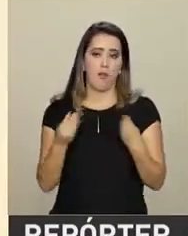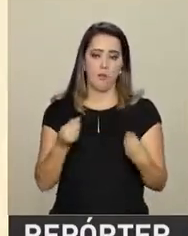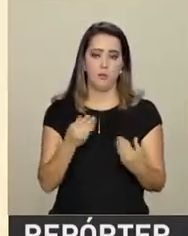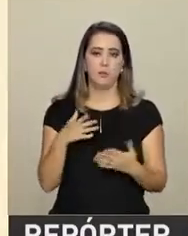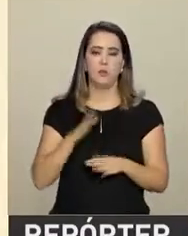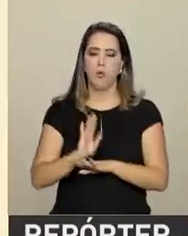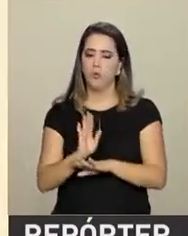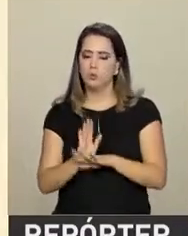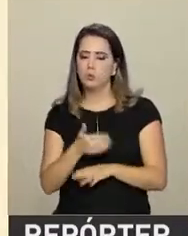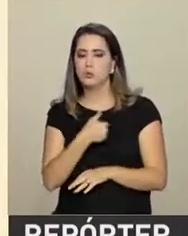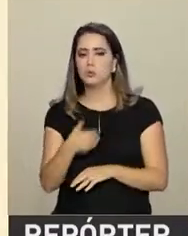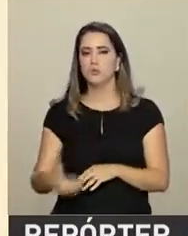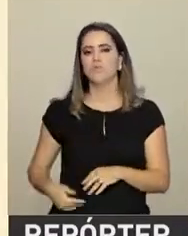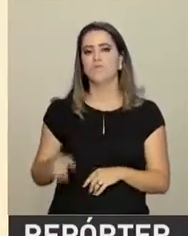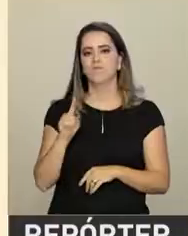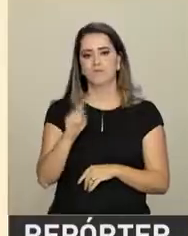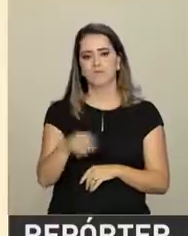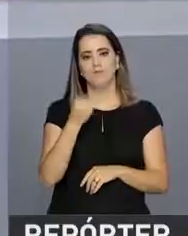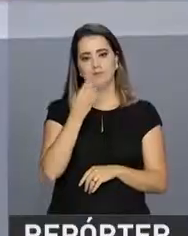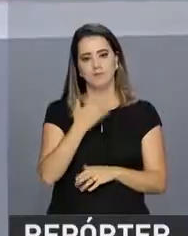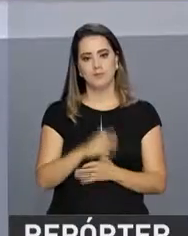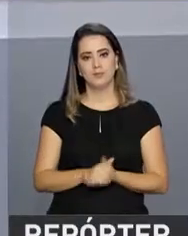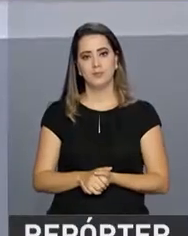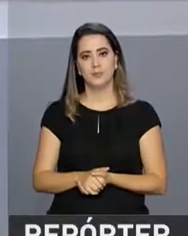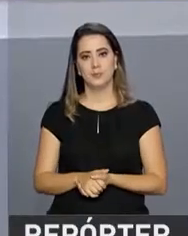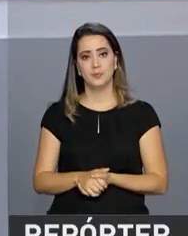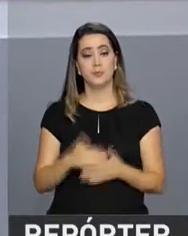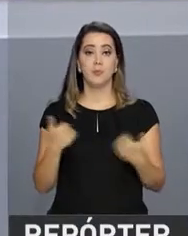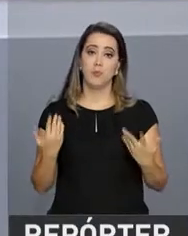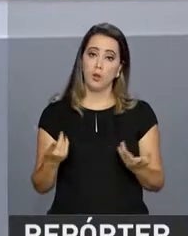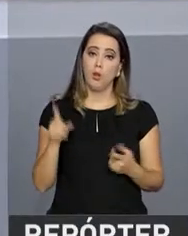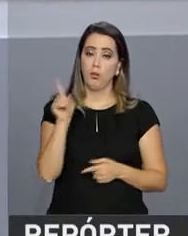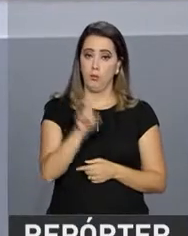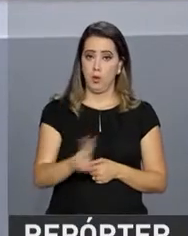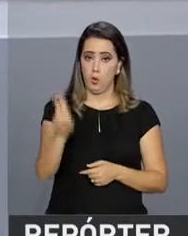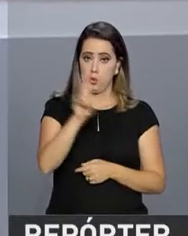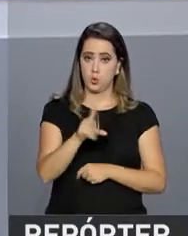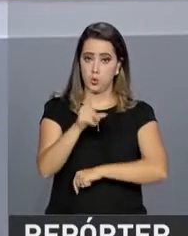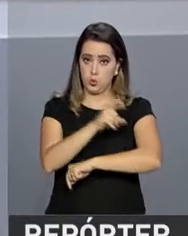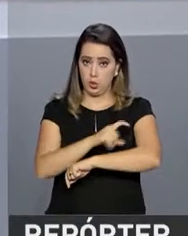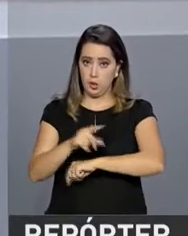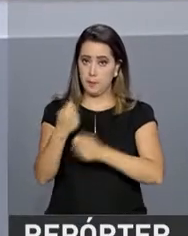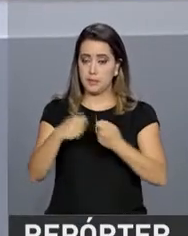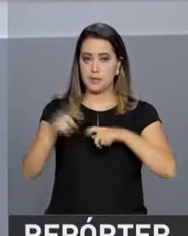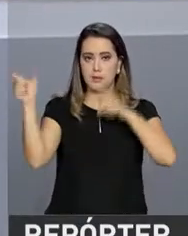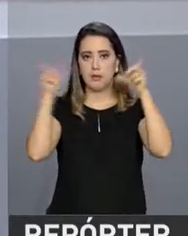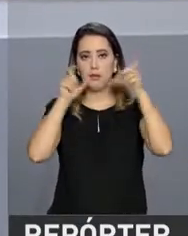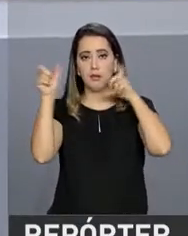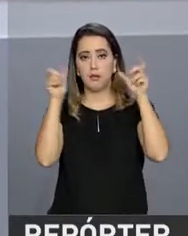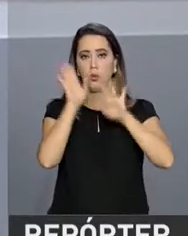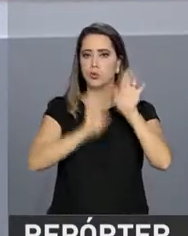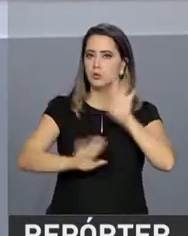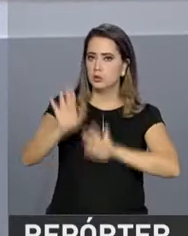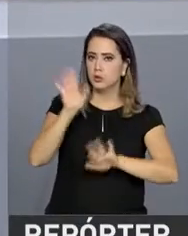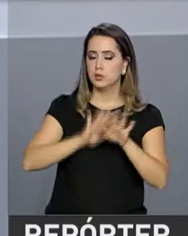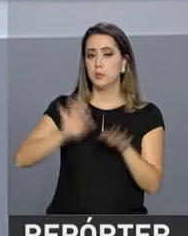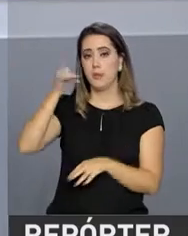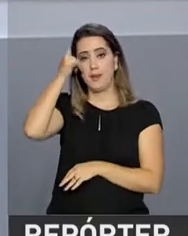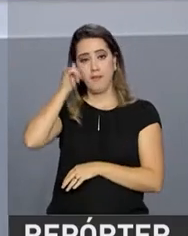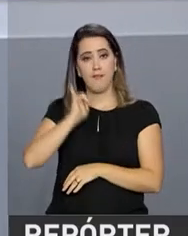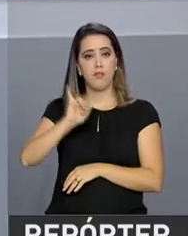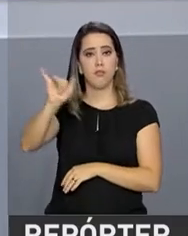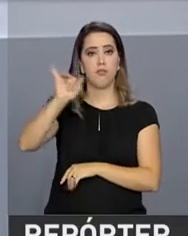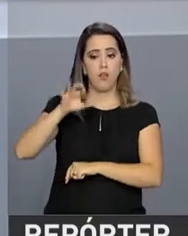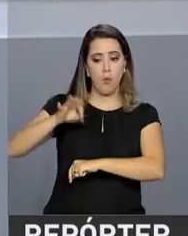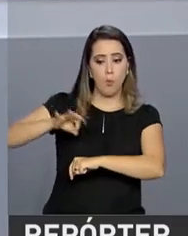com a ajuda do governo é sempre bem-vinda é e além do uso de repelente é preciso ficar atento aos cuidados para prevenir